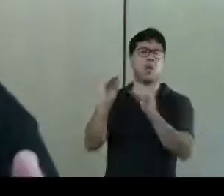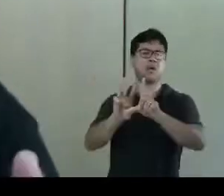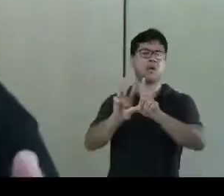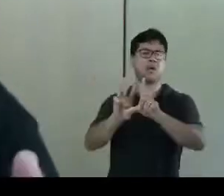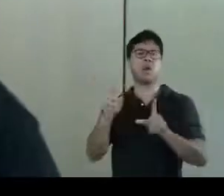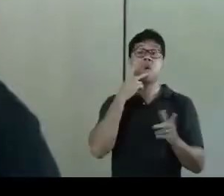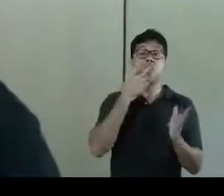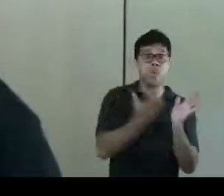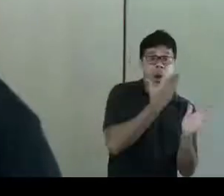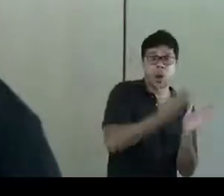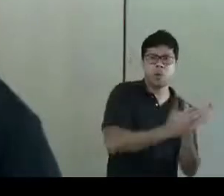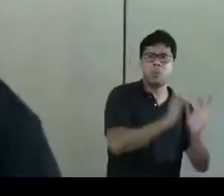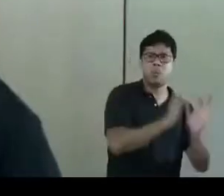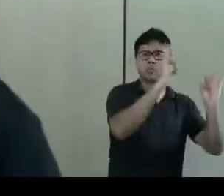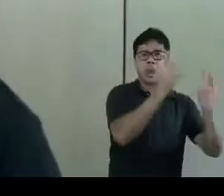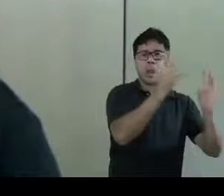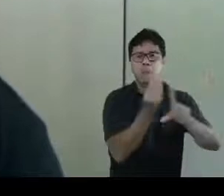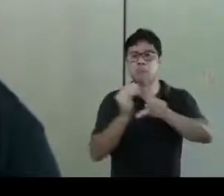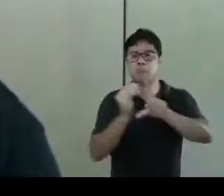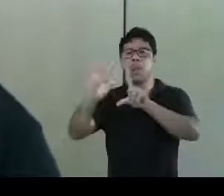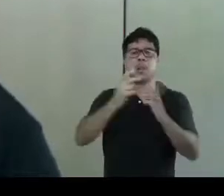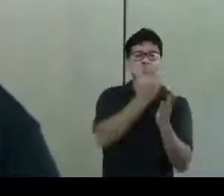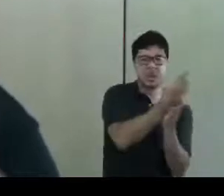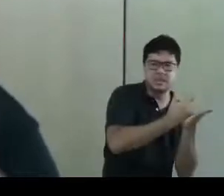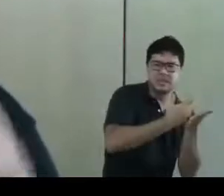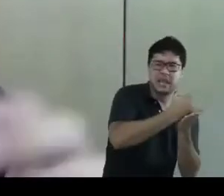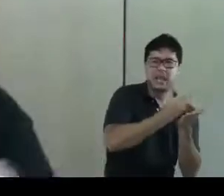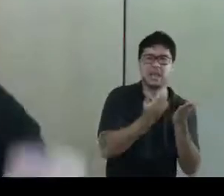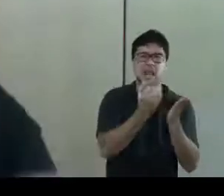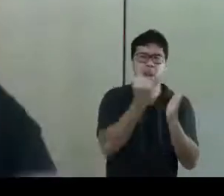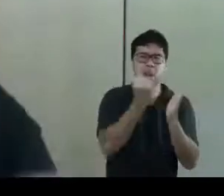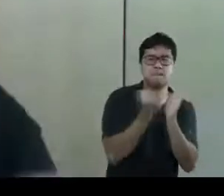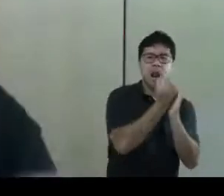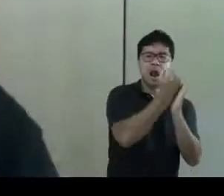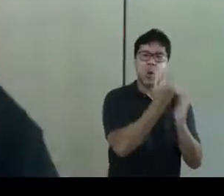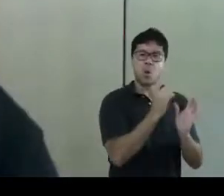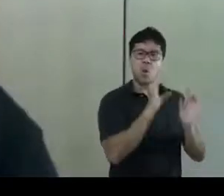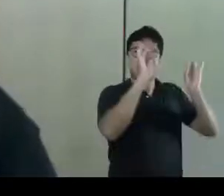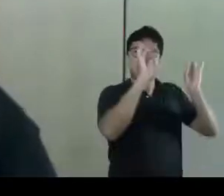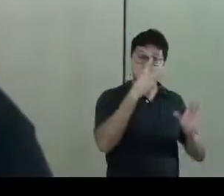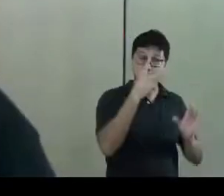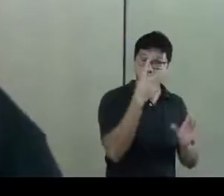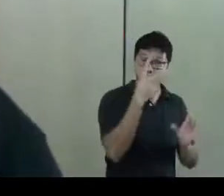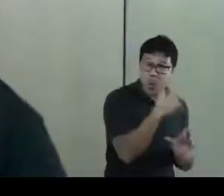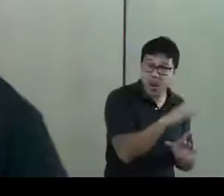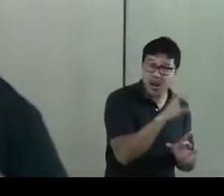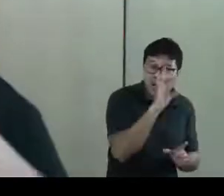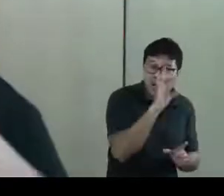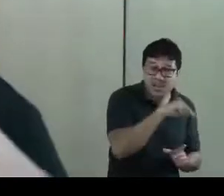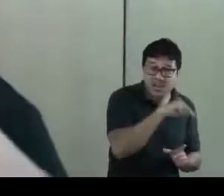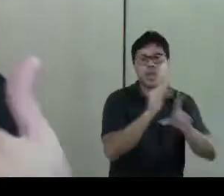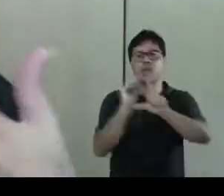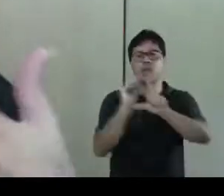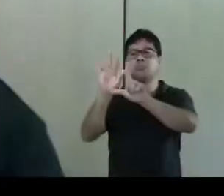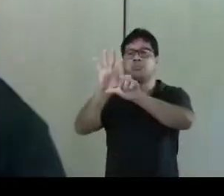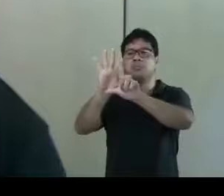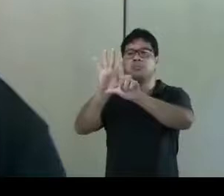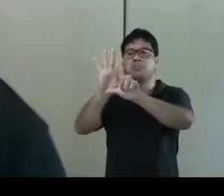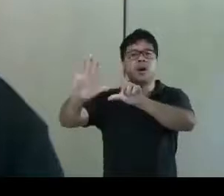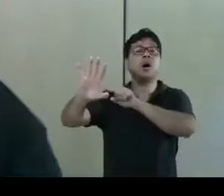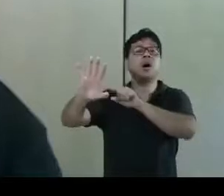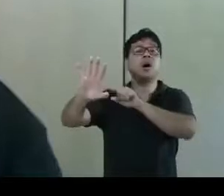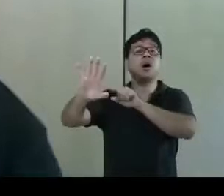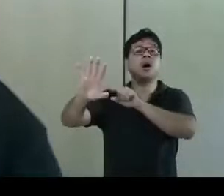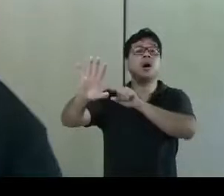uma obra rara com seus grafismos, com suas singularidades, com as suas especificidades, e